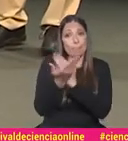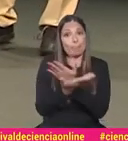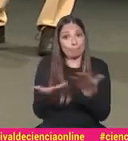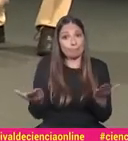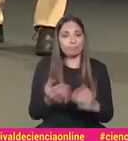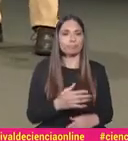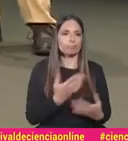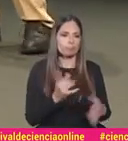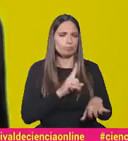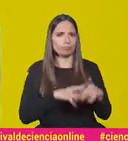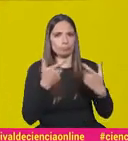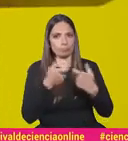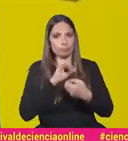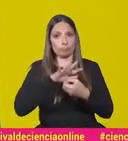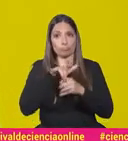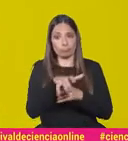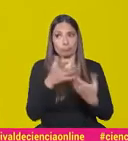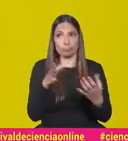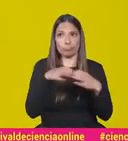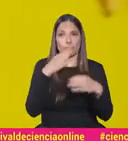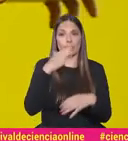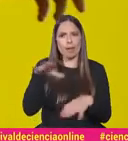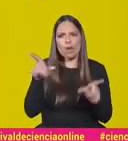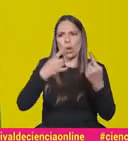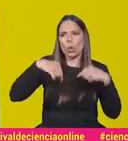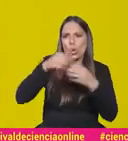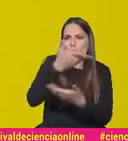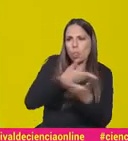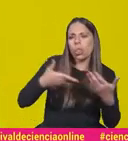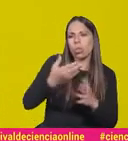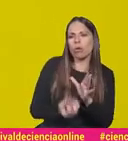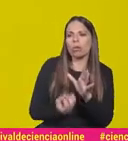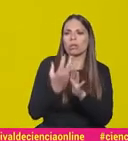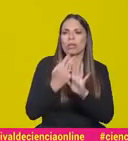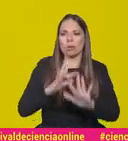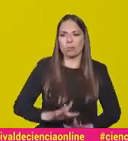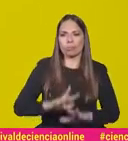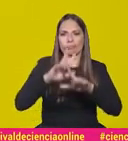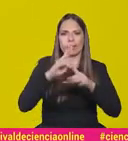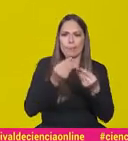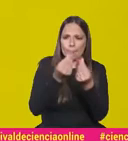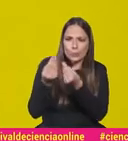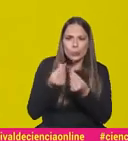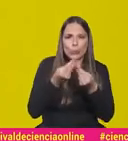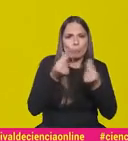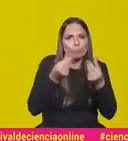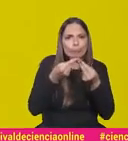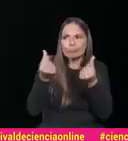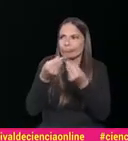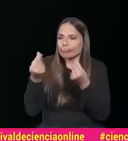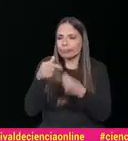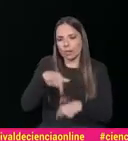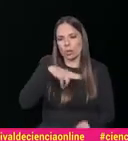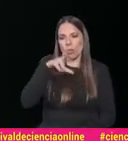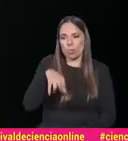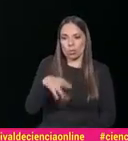durante este período a comunidade científica reuniu-se e desenvolveu soluções para, em Portugal,